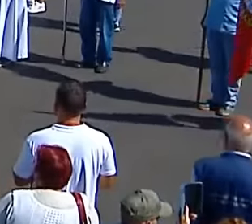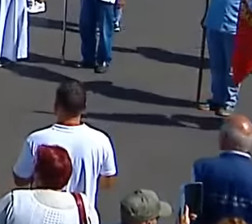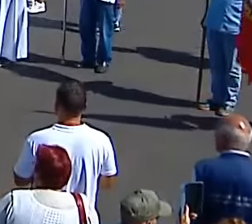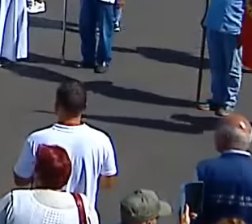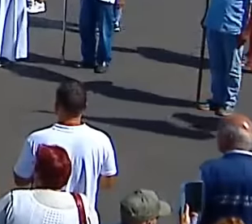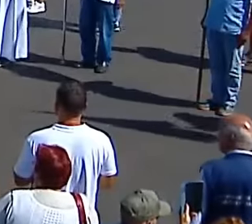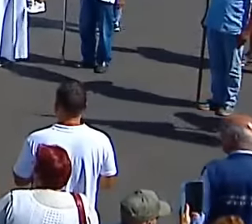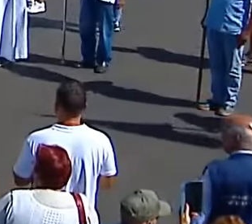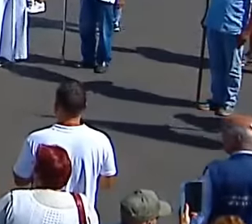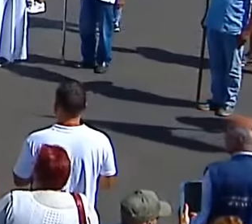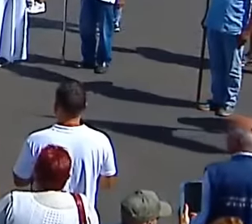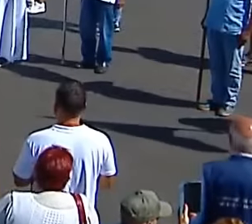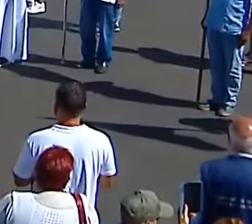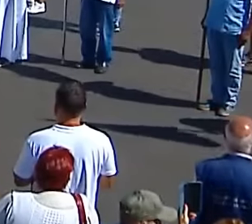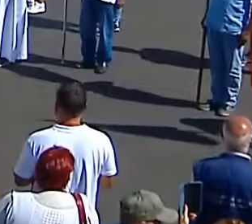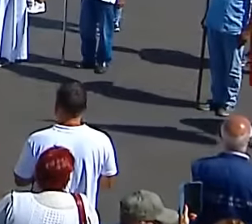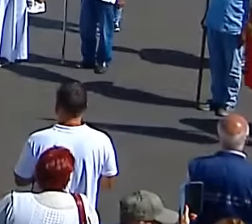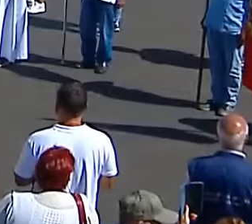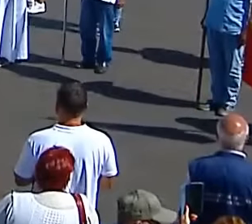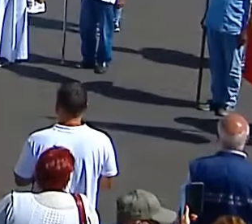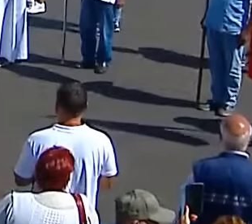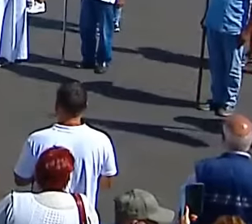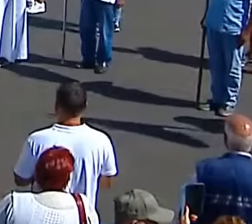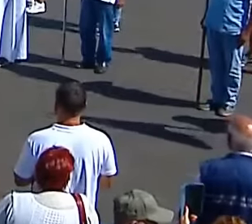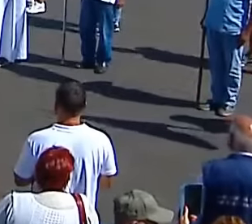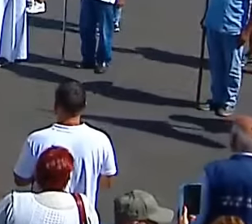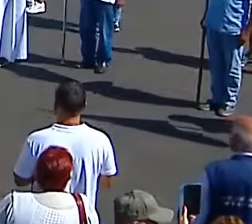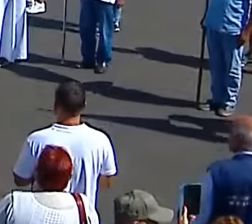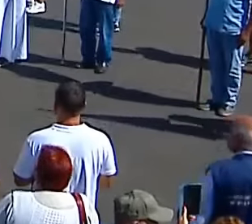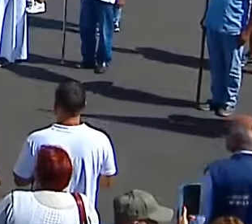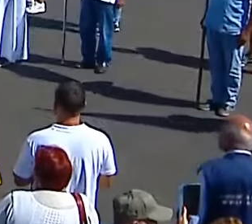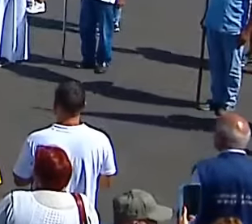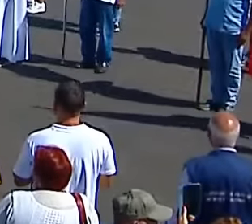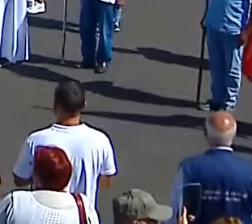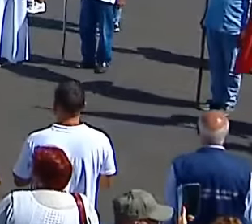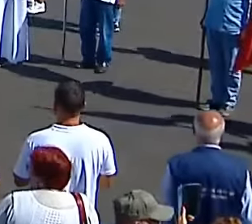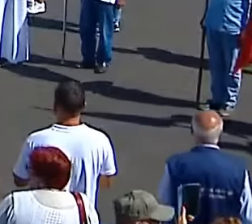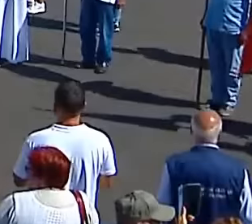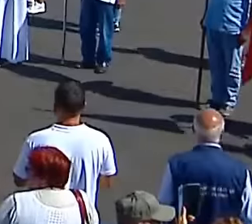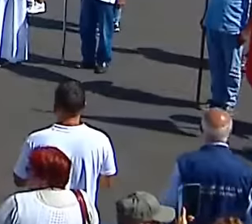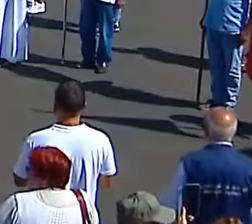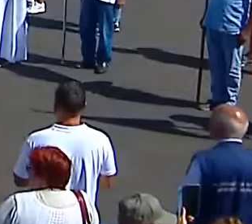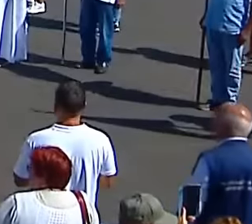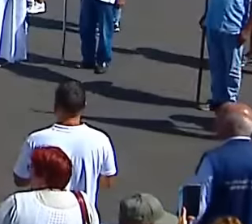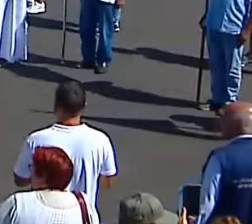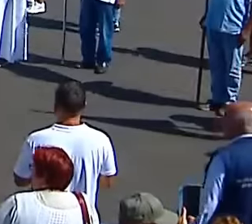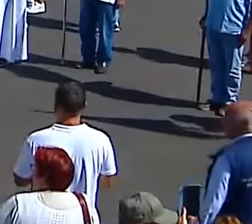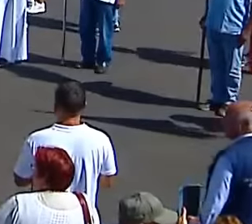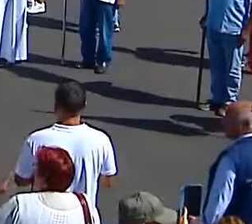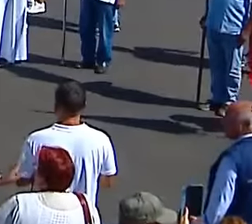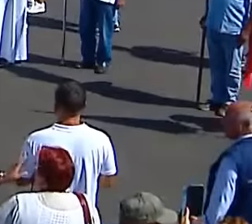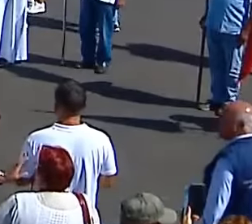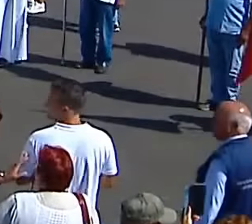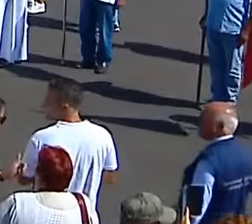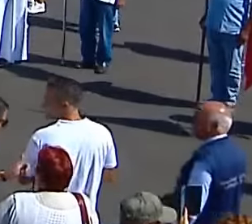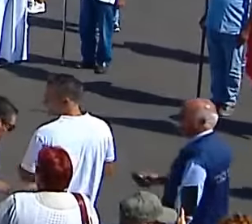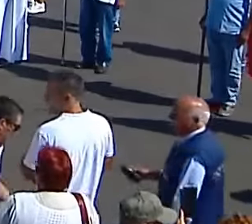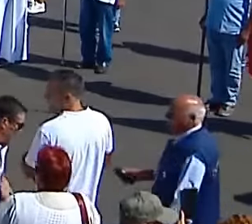Castelões e das paróquias de São Mamede e São Martinho de Recesinhos. É com alegria que vamos